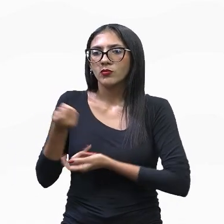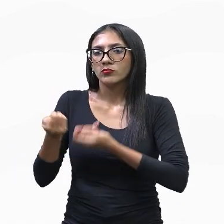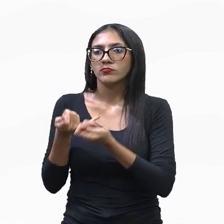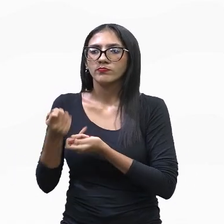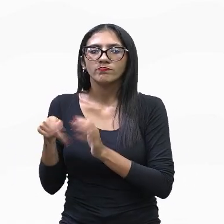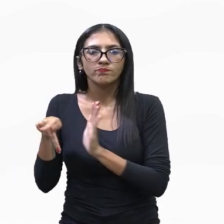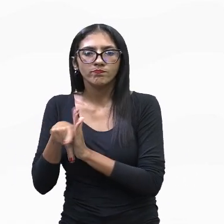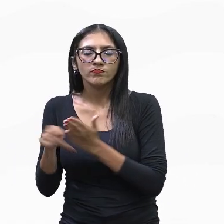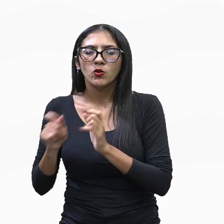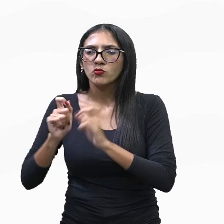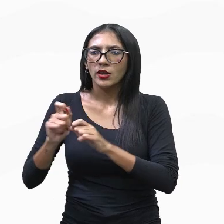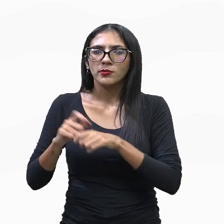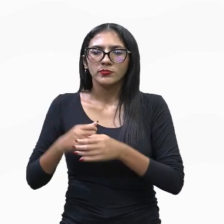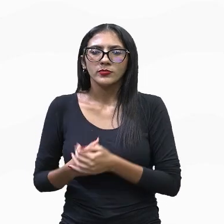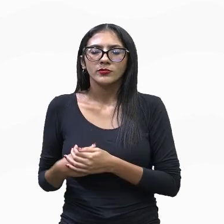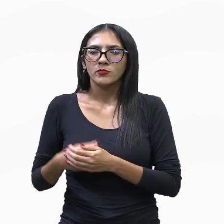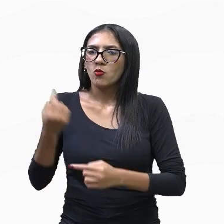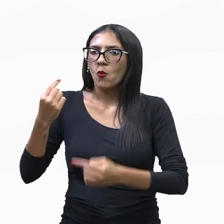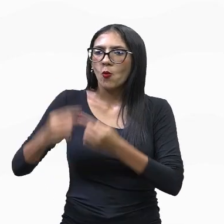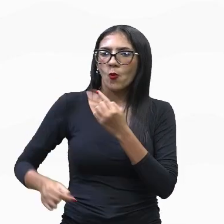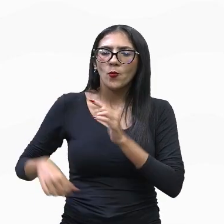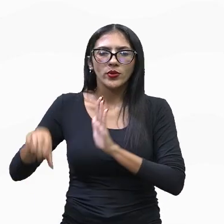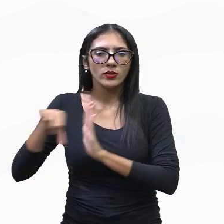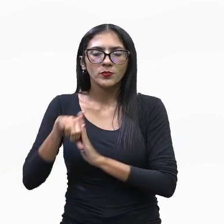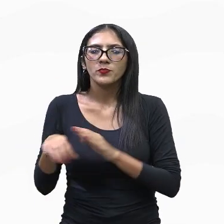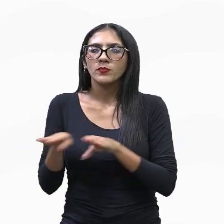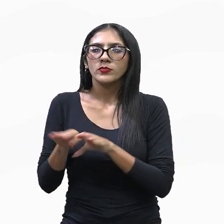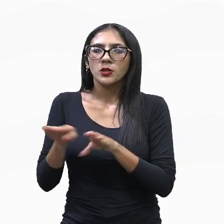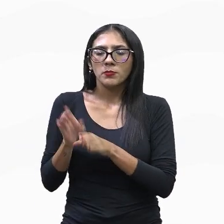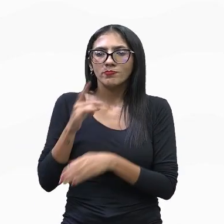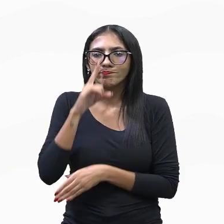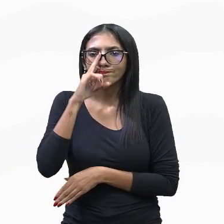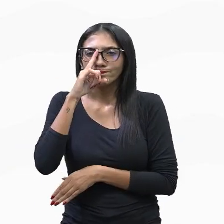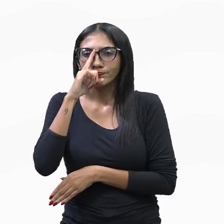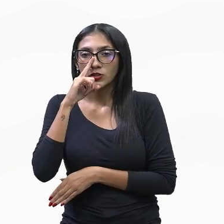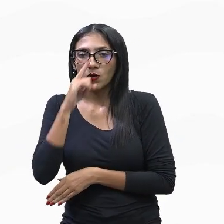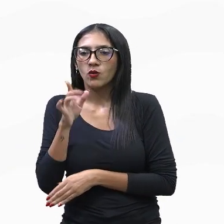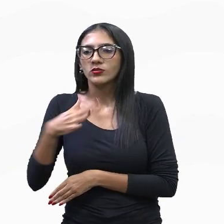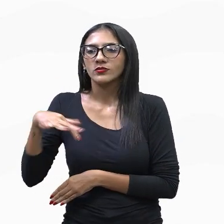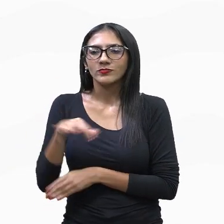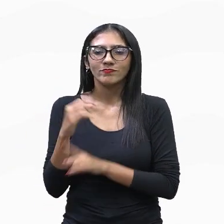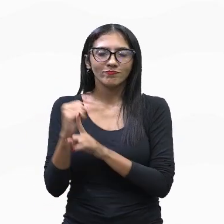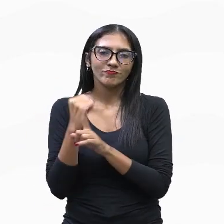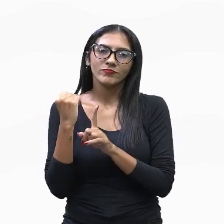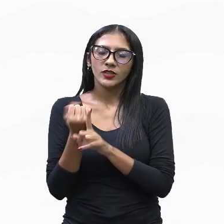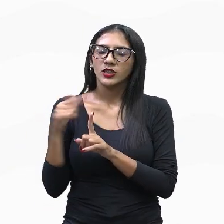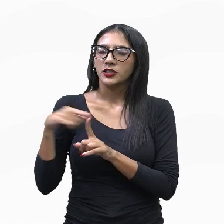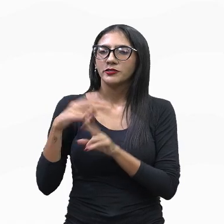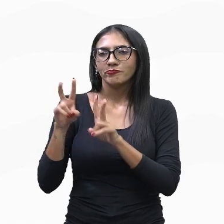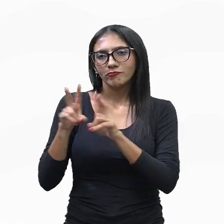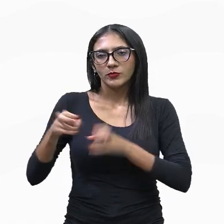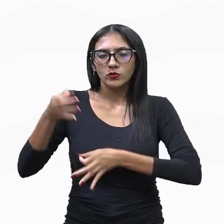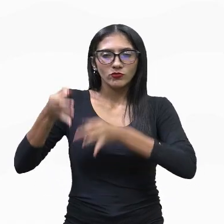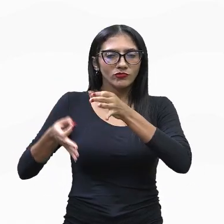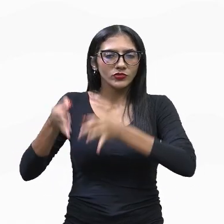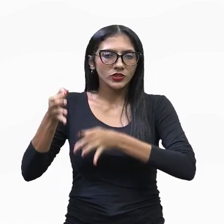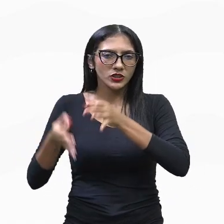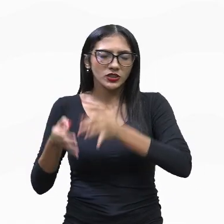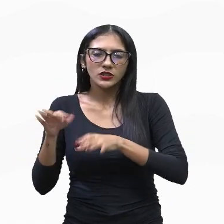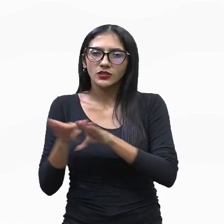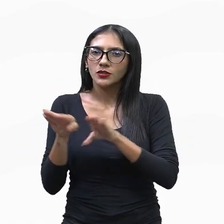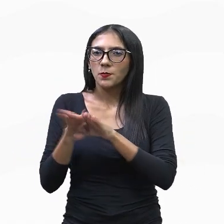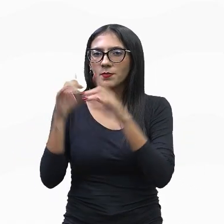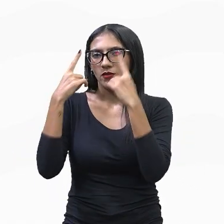consideradas ilegais e também que causam riscos para a sociedade. Aqui mexe com a questão da justiça, né? /